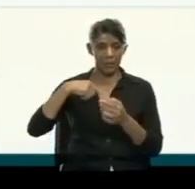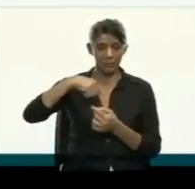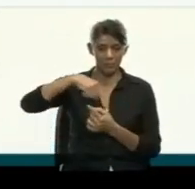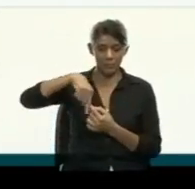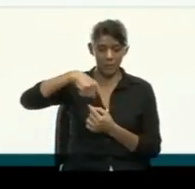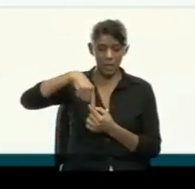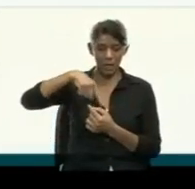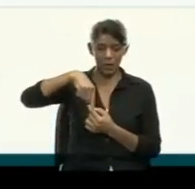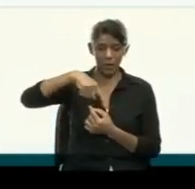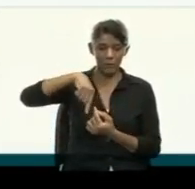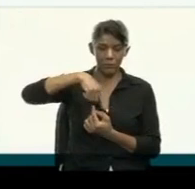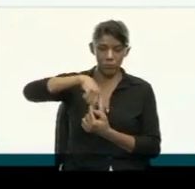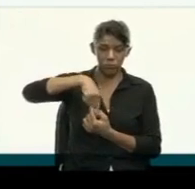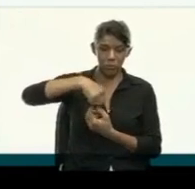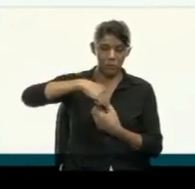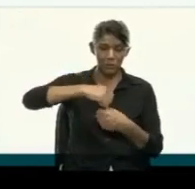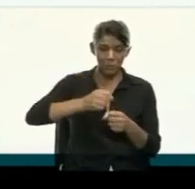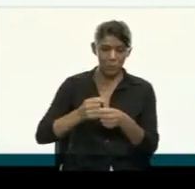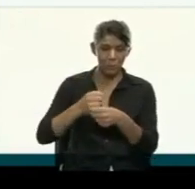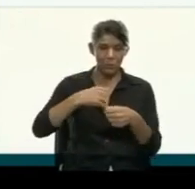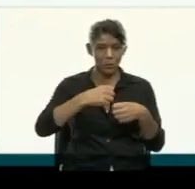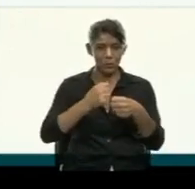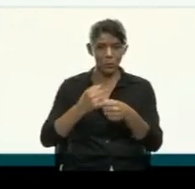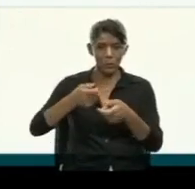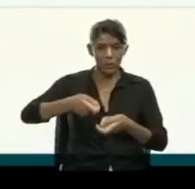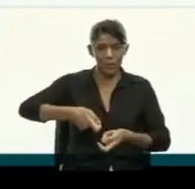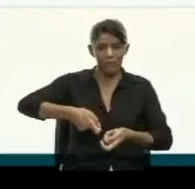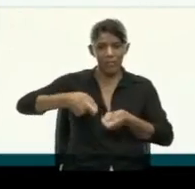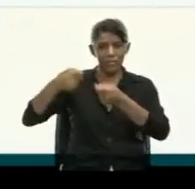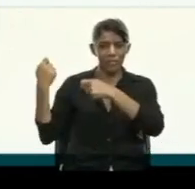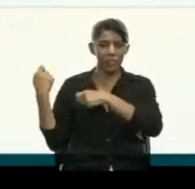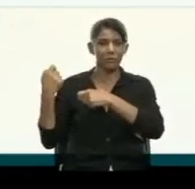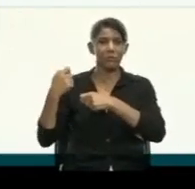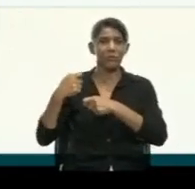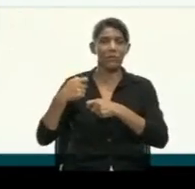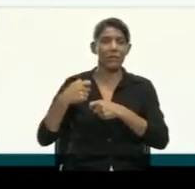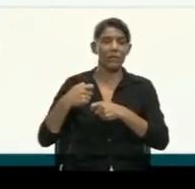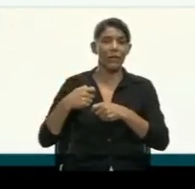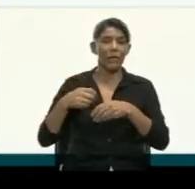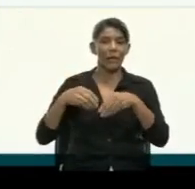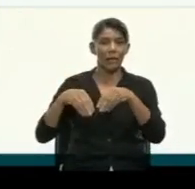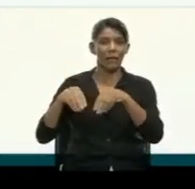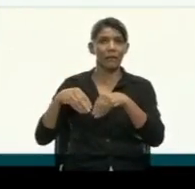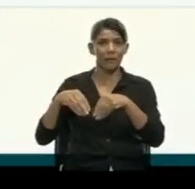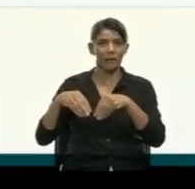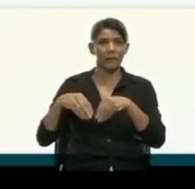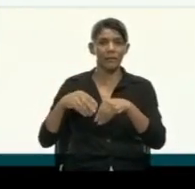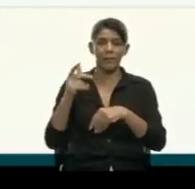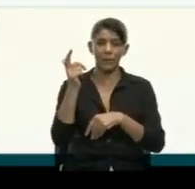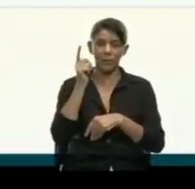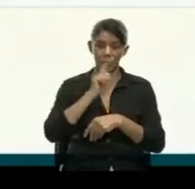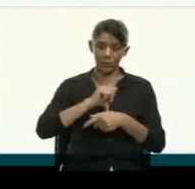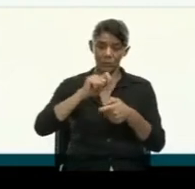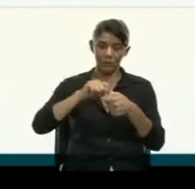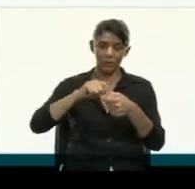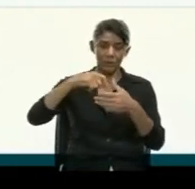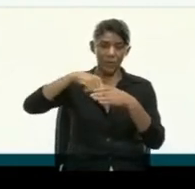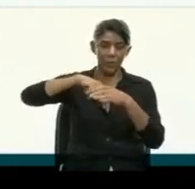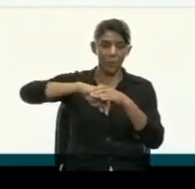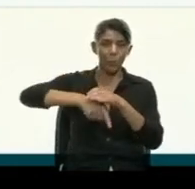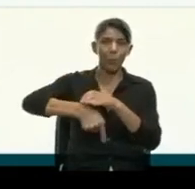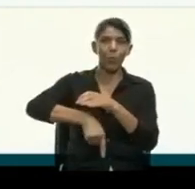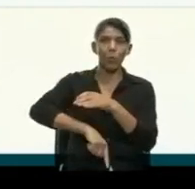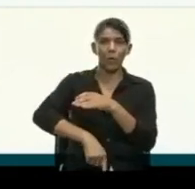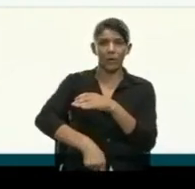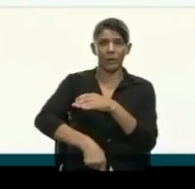vai girando ele, perfurando a terra, girando, ele vai cuspindo a terra para fora. E você consegue fazer a